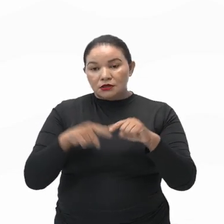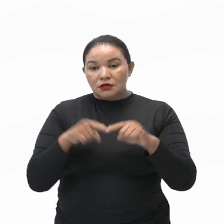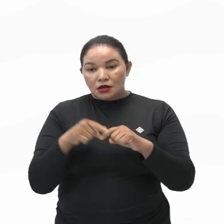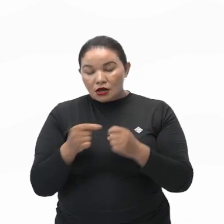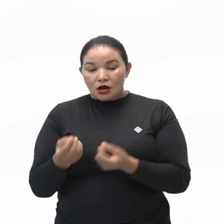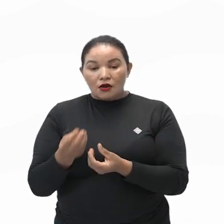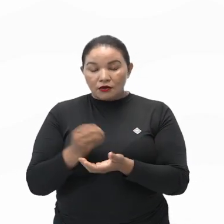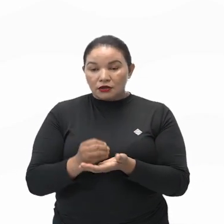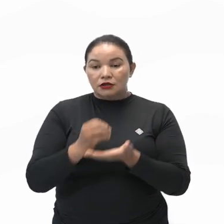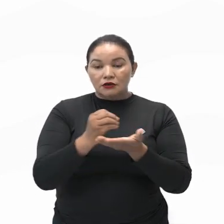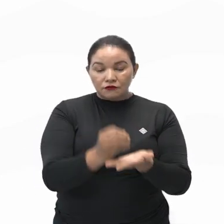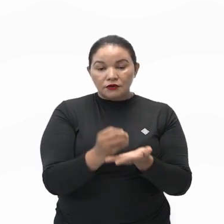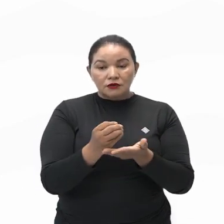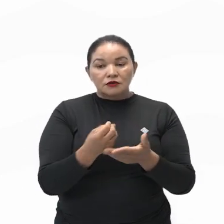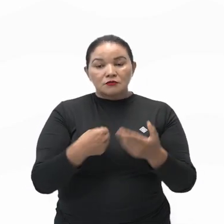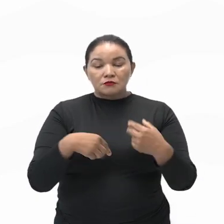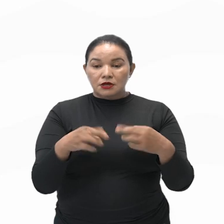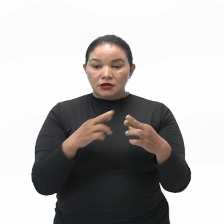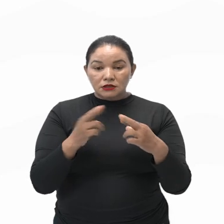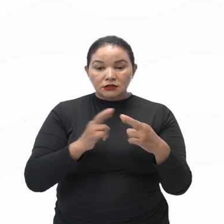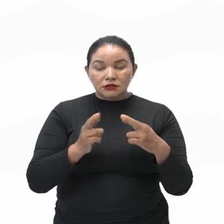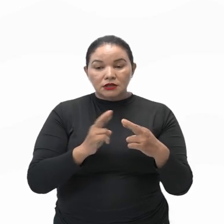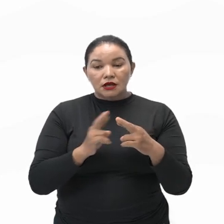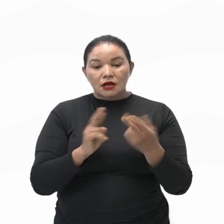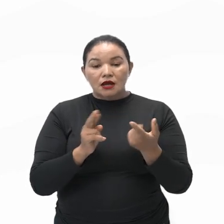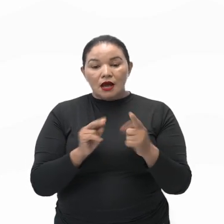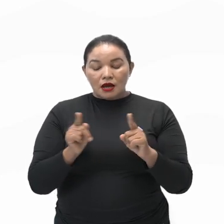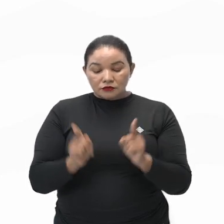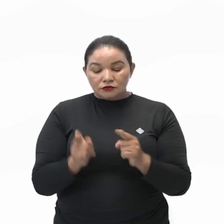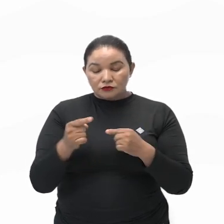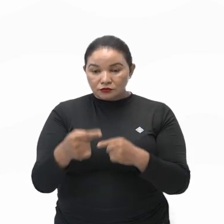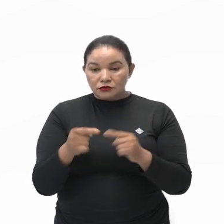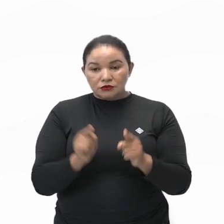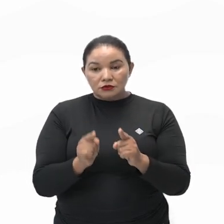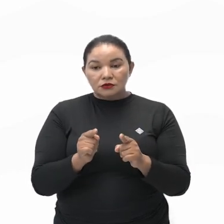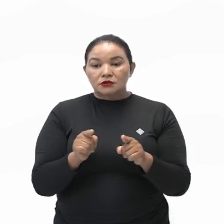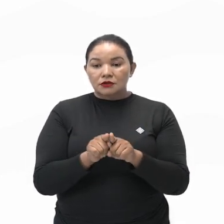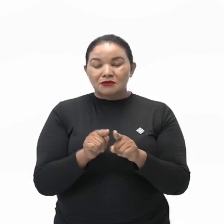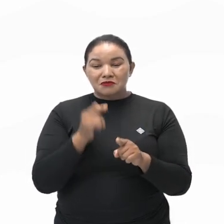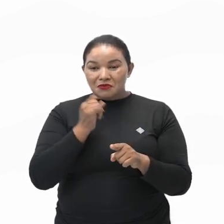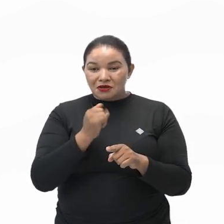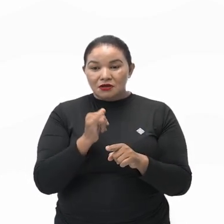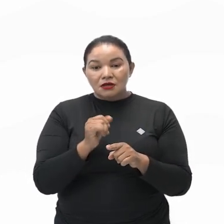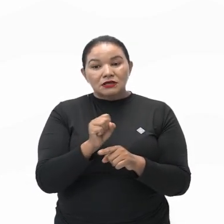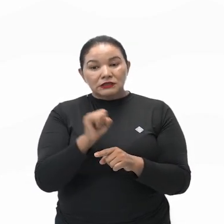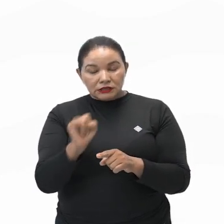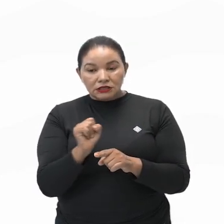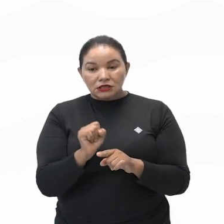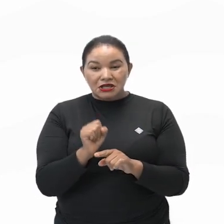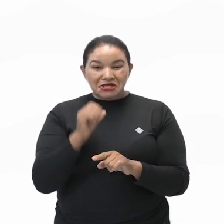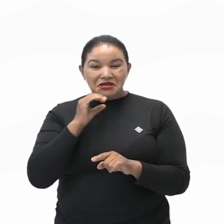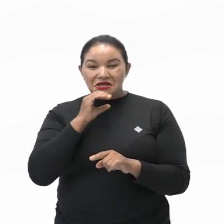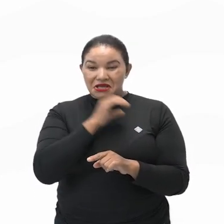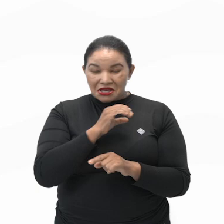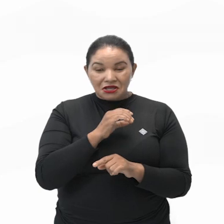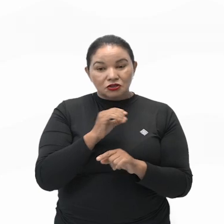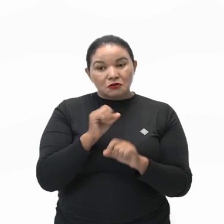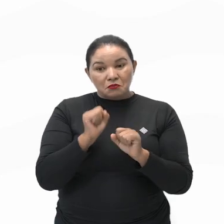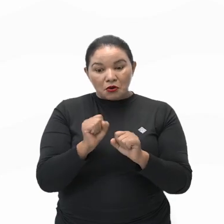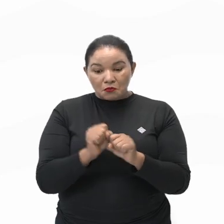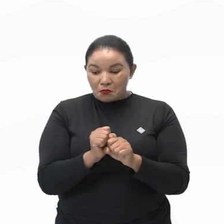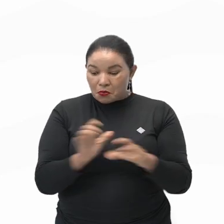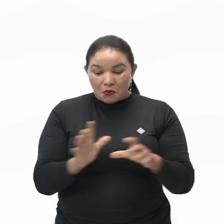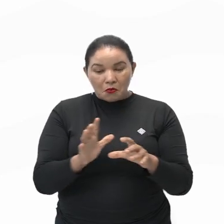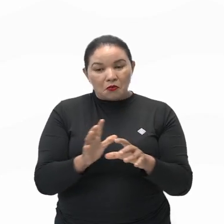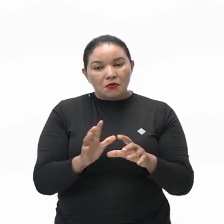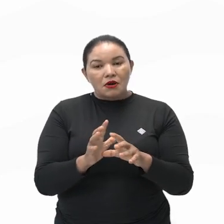para reciclagem, vamos dizer as pilhas, se as pilhas estiverem num ambiente muito quente, elas podem estourar. E aí dentro